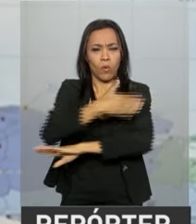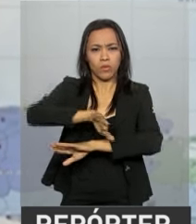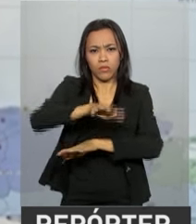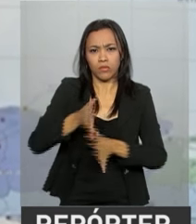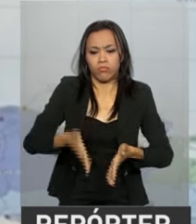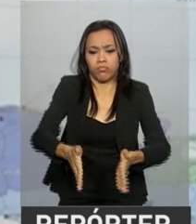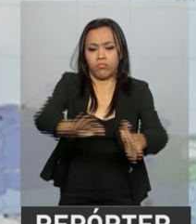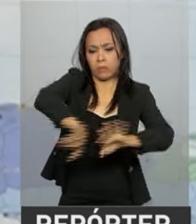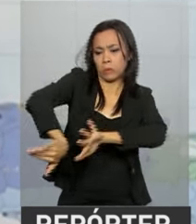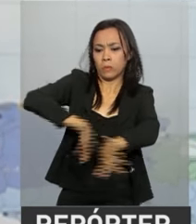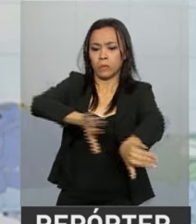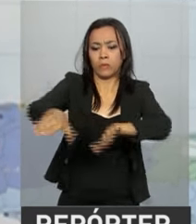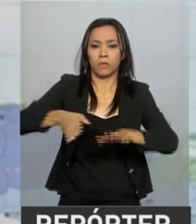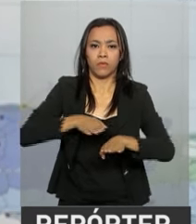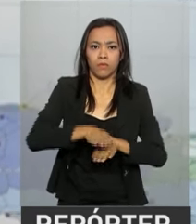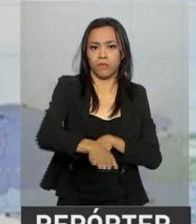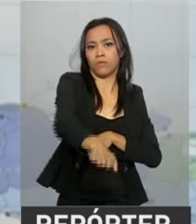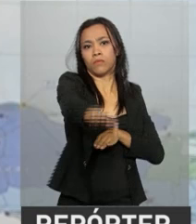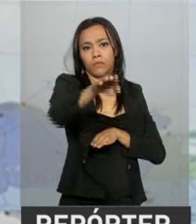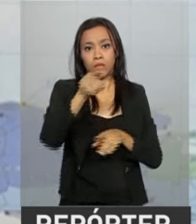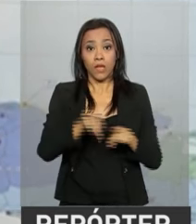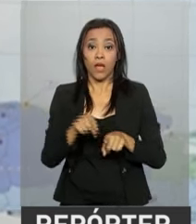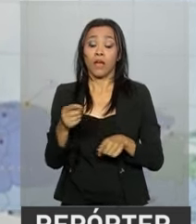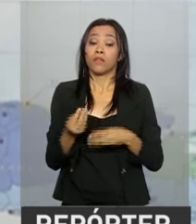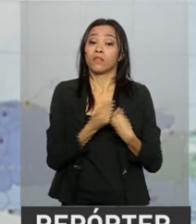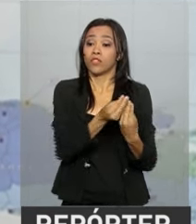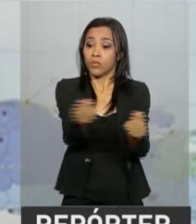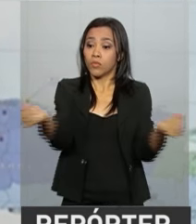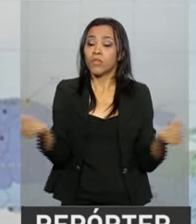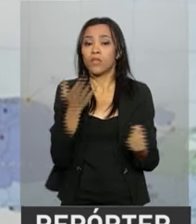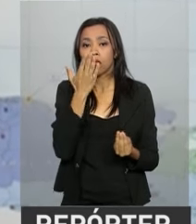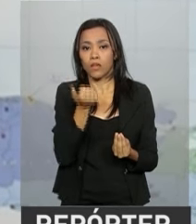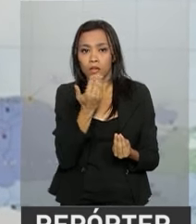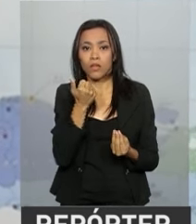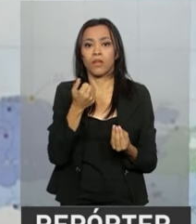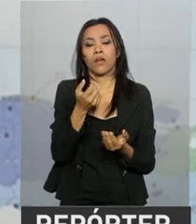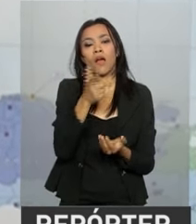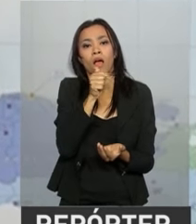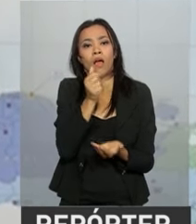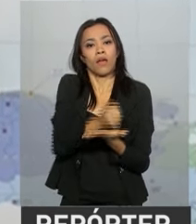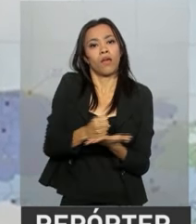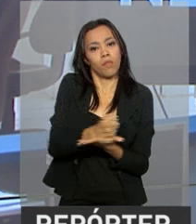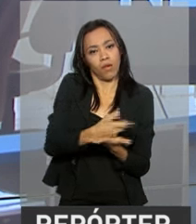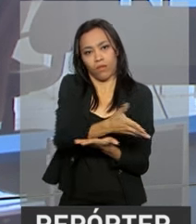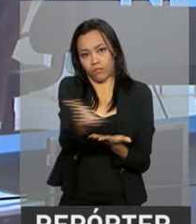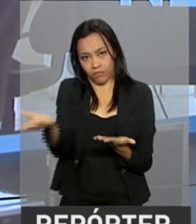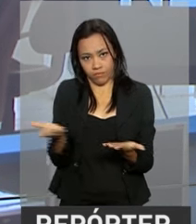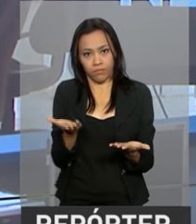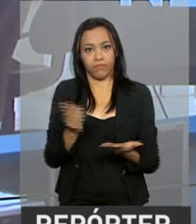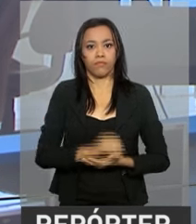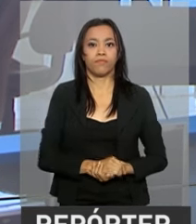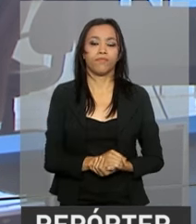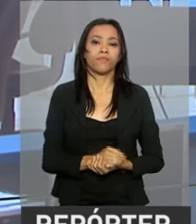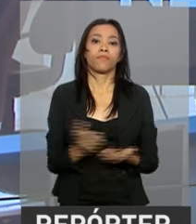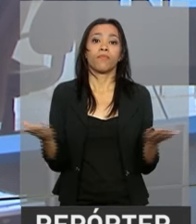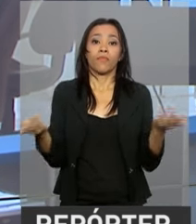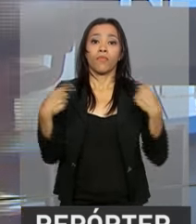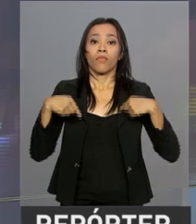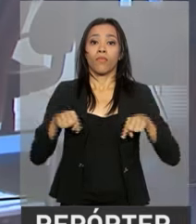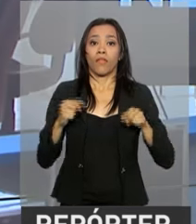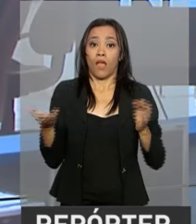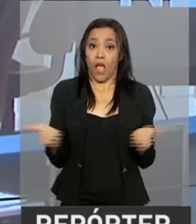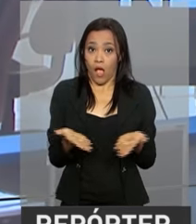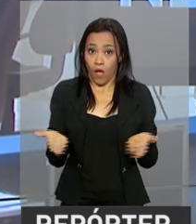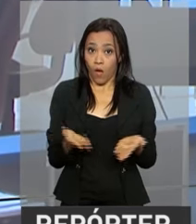e distribuindo alimentos, água e remédio para a população atingida. E vamos agora ao vivo,